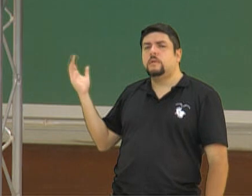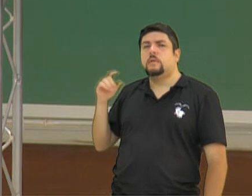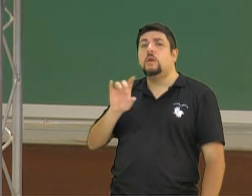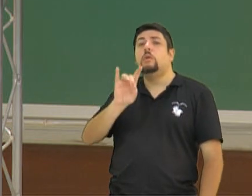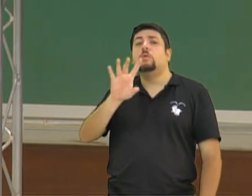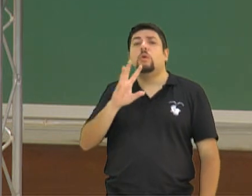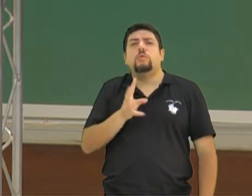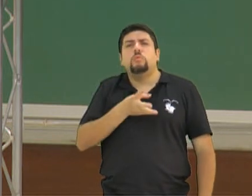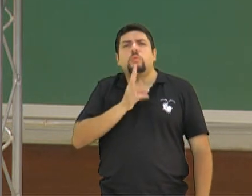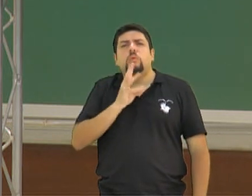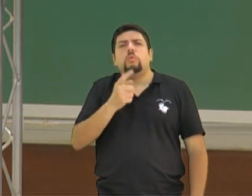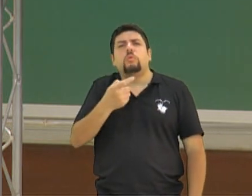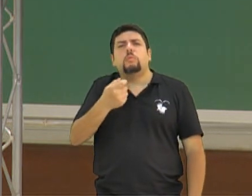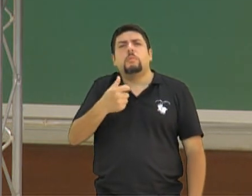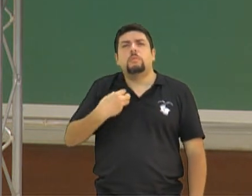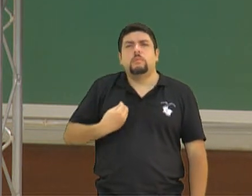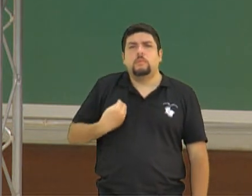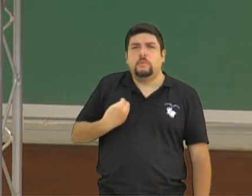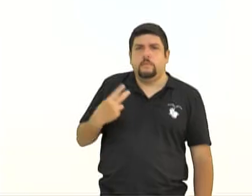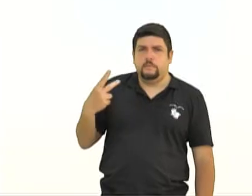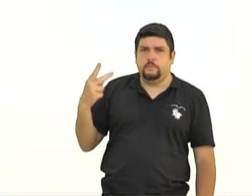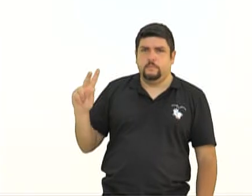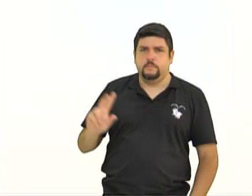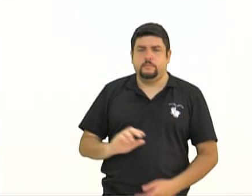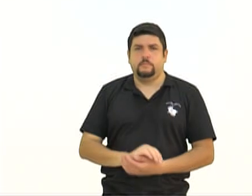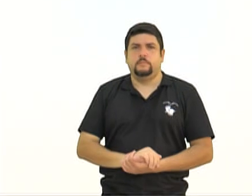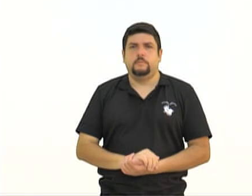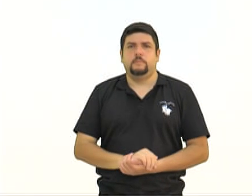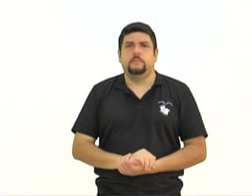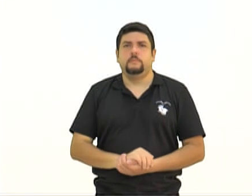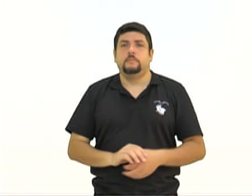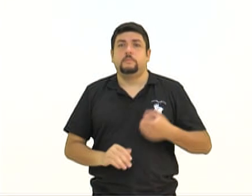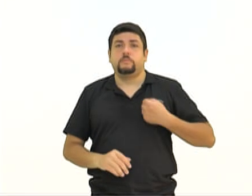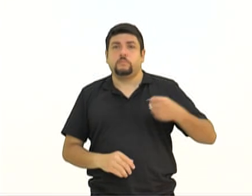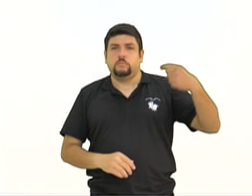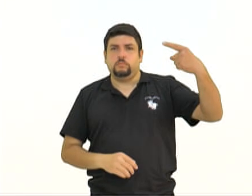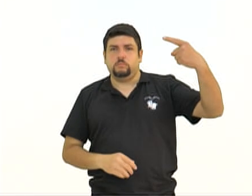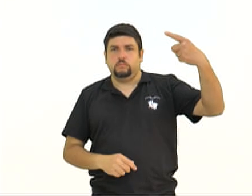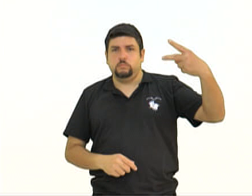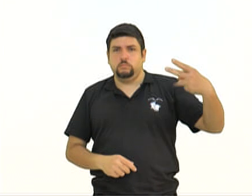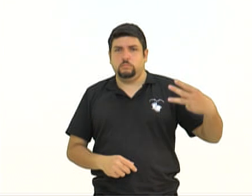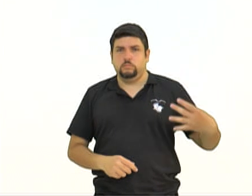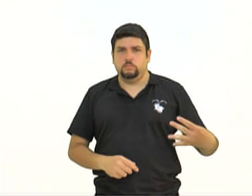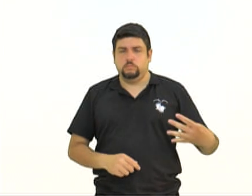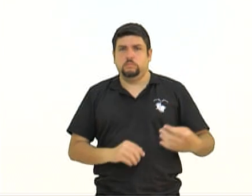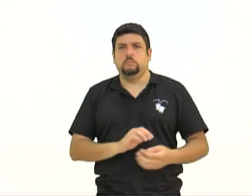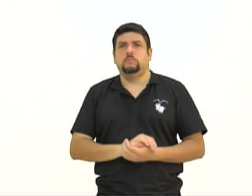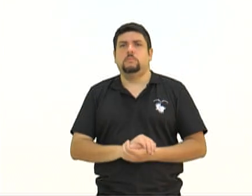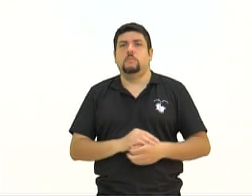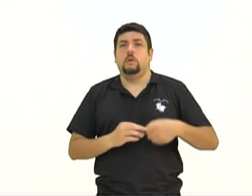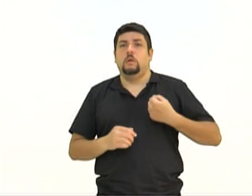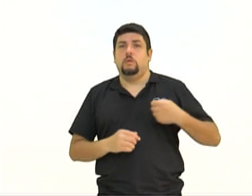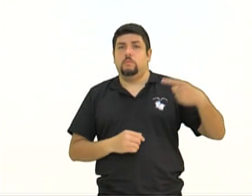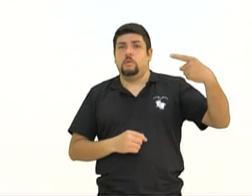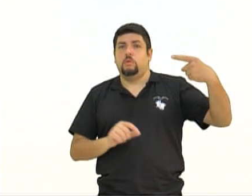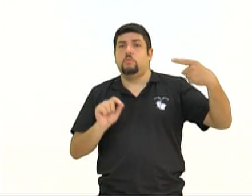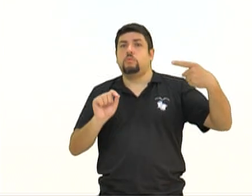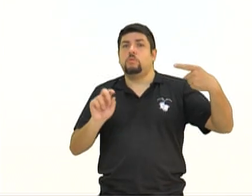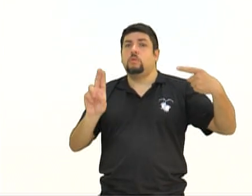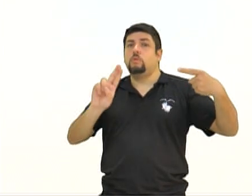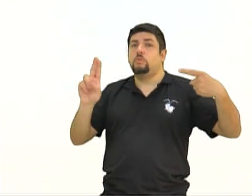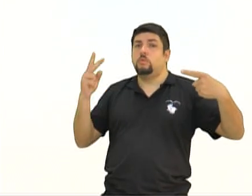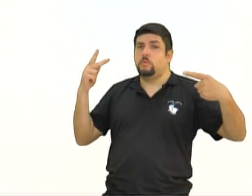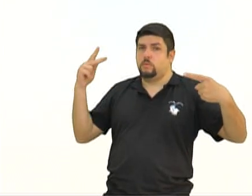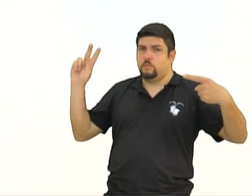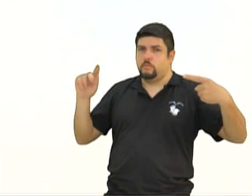pouco a cantora, tá ok? Eu tenho aqui as perguntas de número 1 até número 4. A número 1 é perguntando justamente sobre o nome, what's her